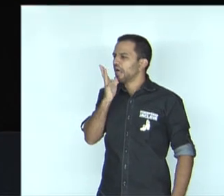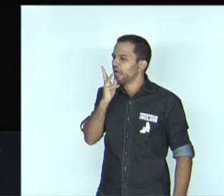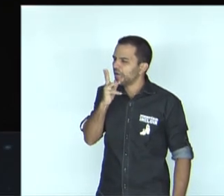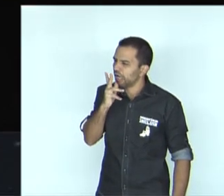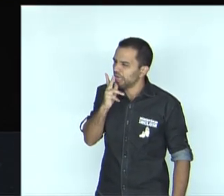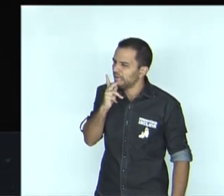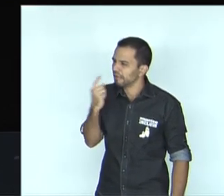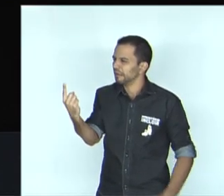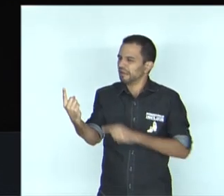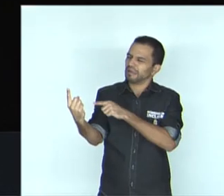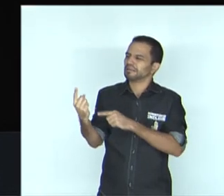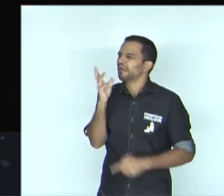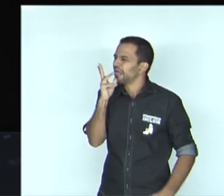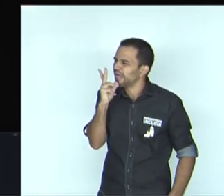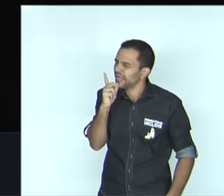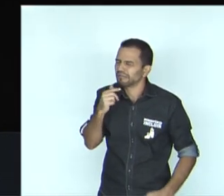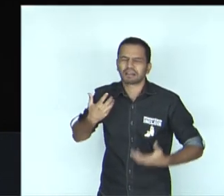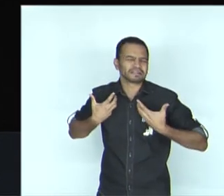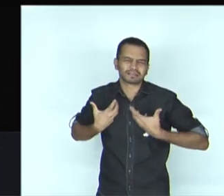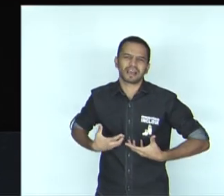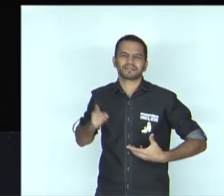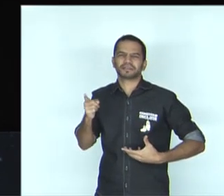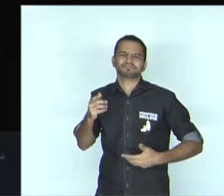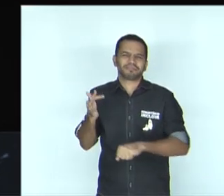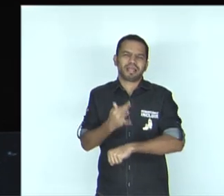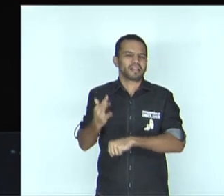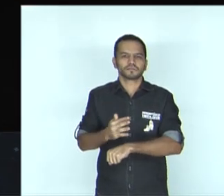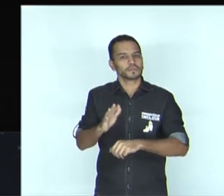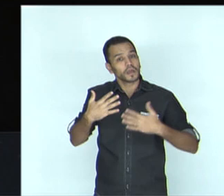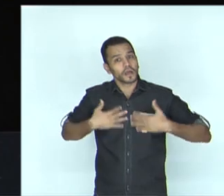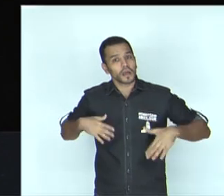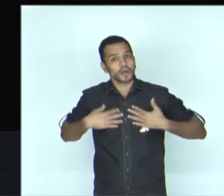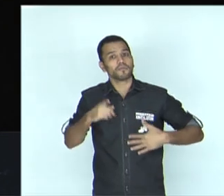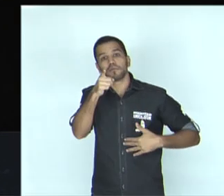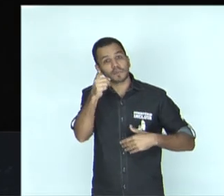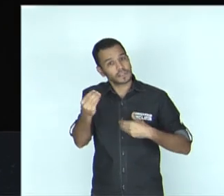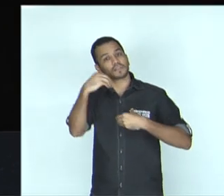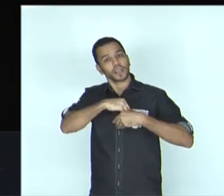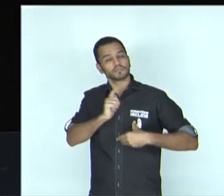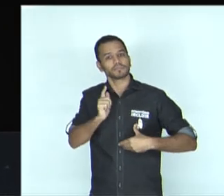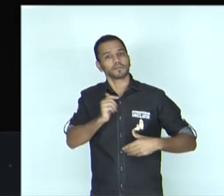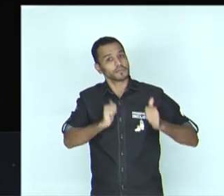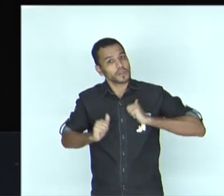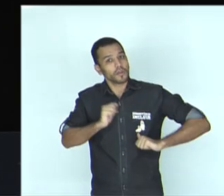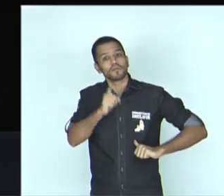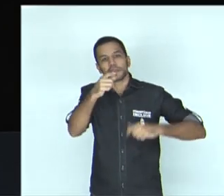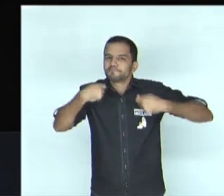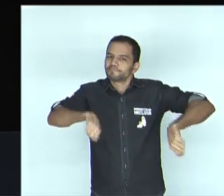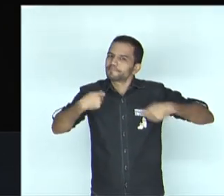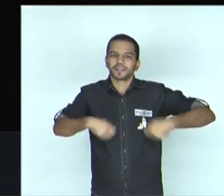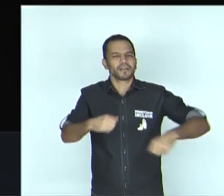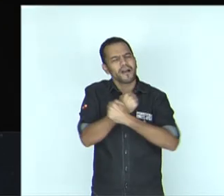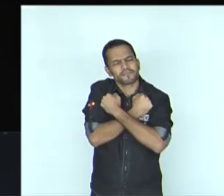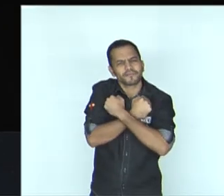outro, o problema está com você, a ansiedade está em você. Você precisa abraçar mais, você